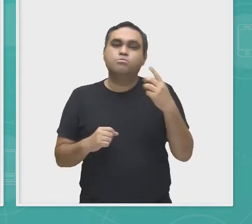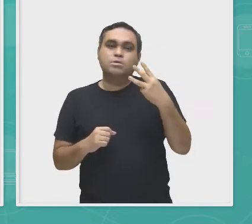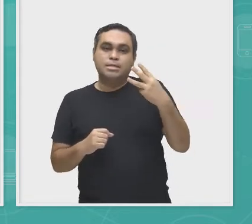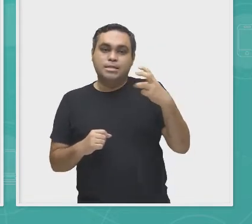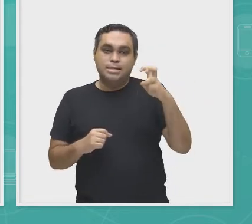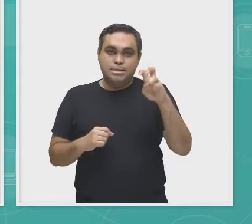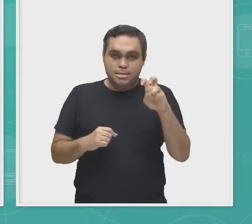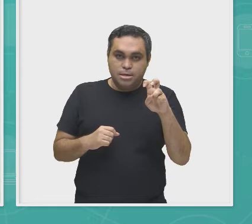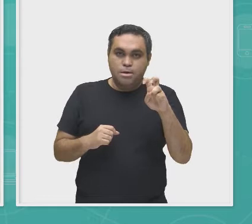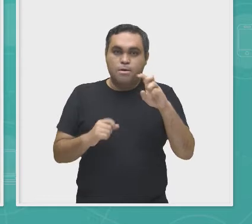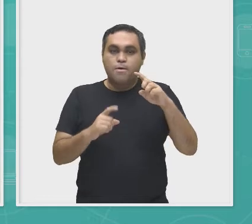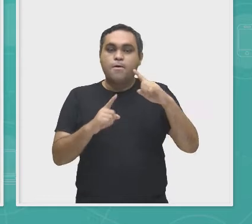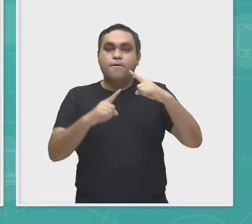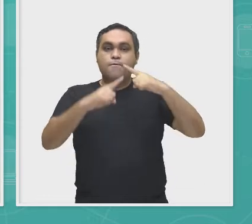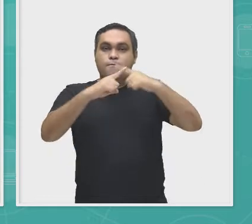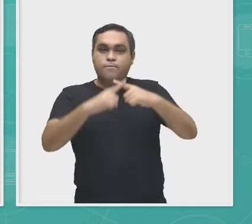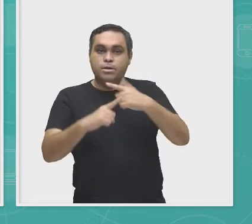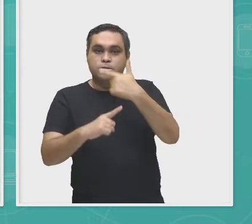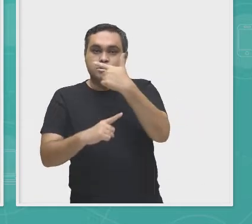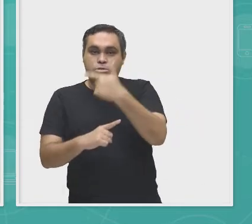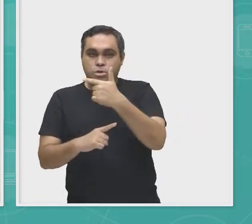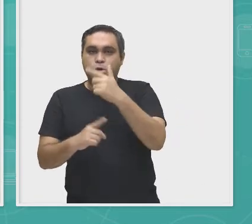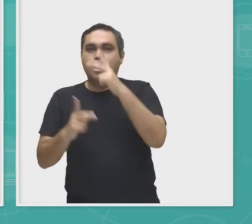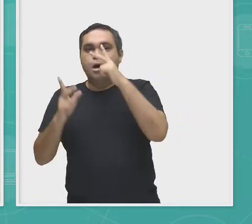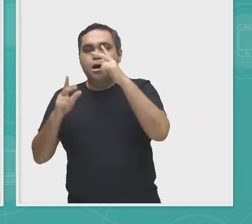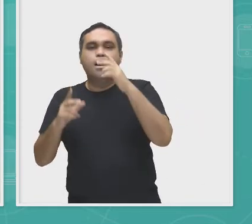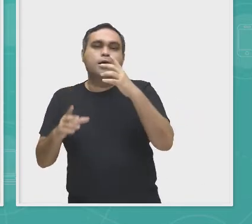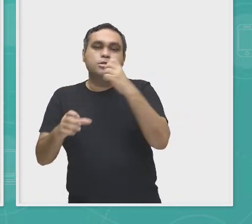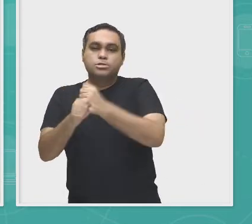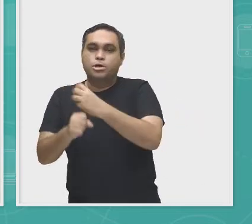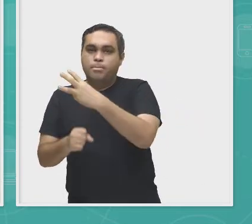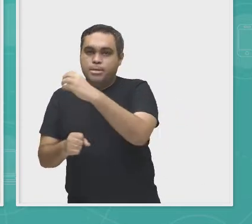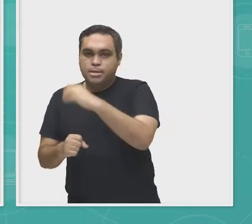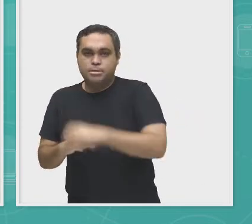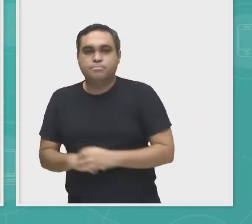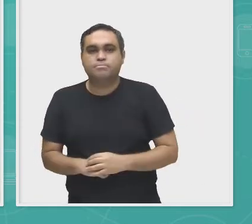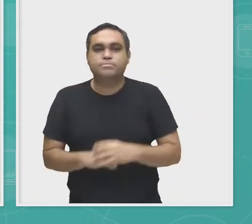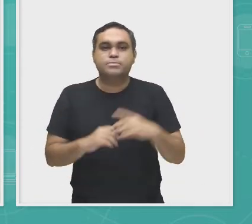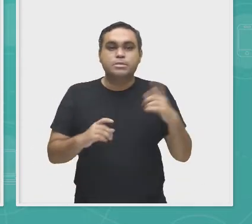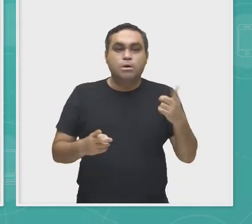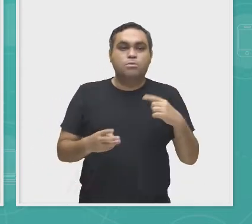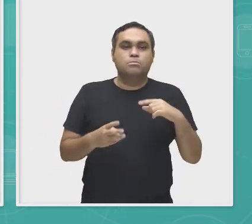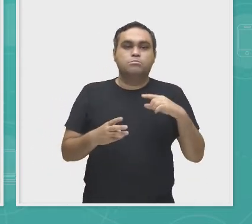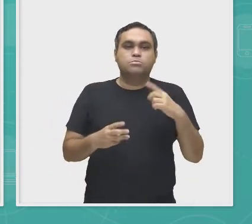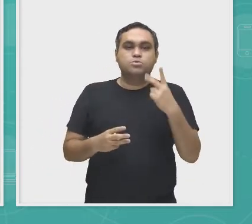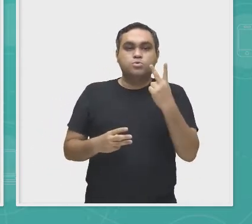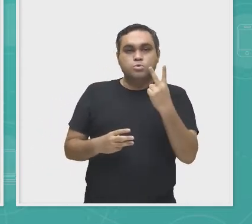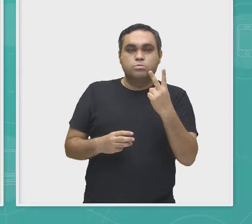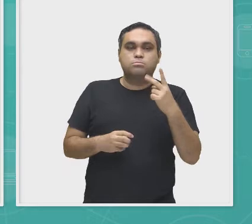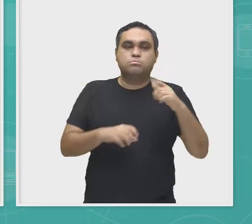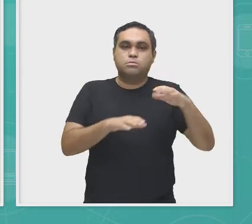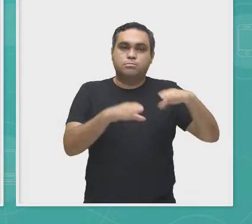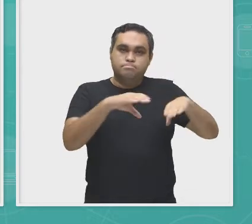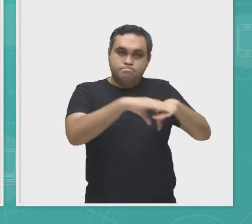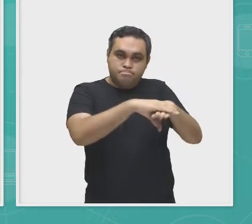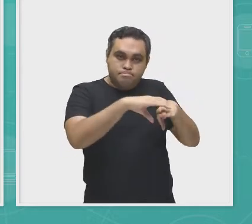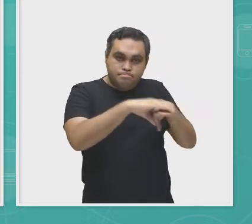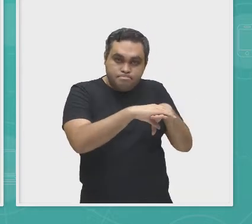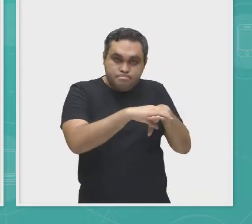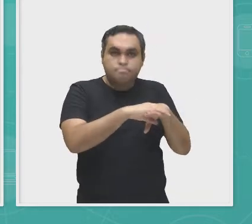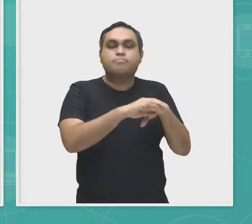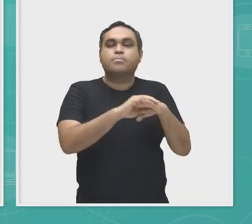Dois pares de tênis a R$60 cada. Então eu vou ter 60 vezes 2. Isso vai ser igual